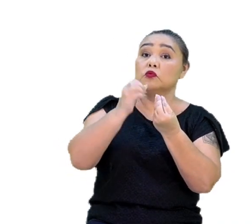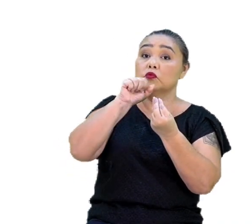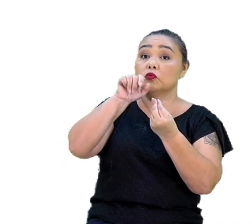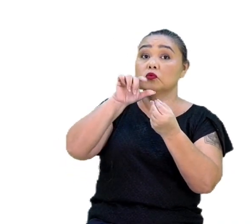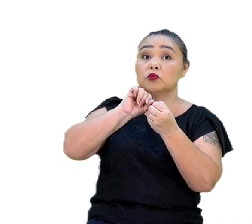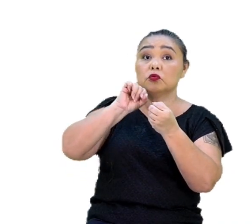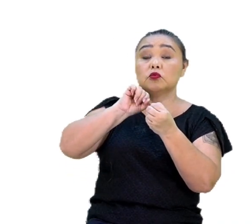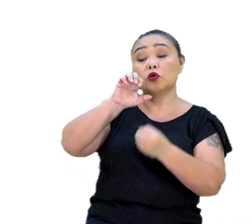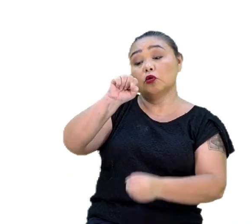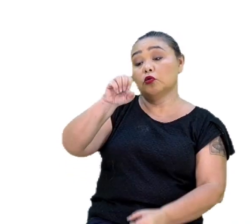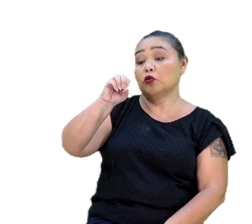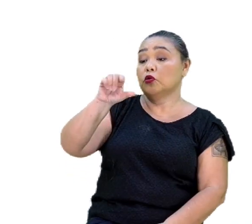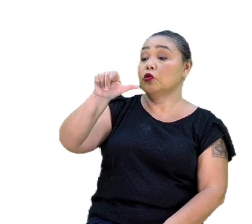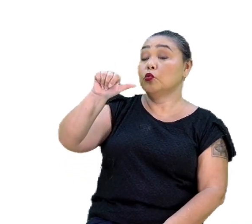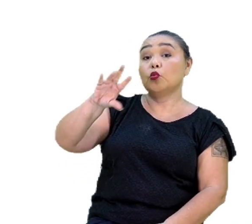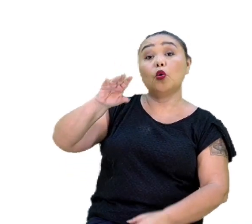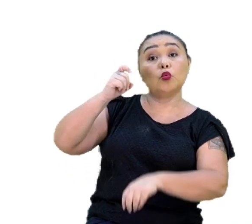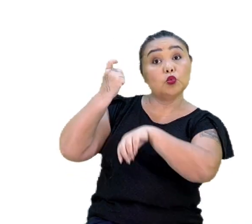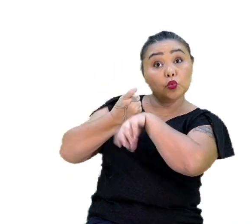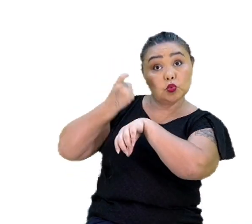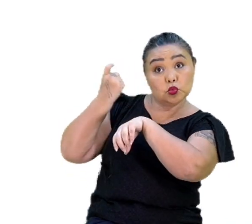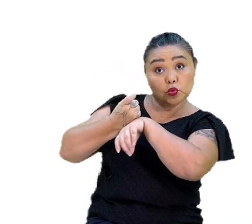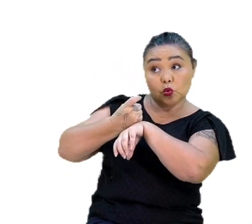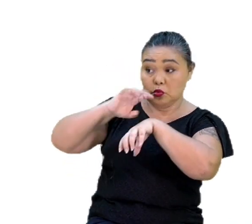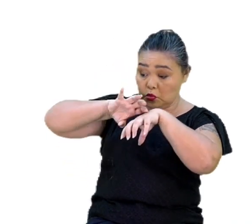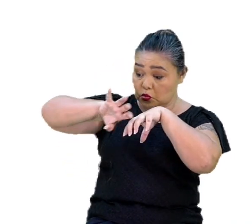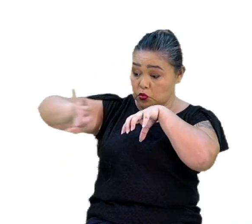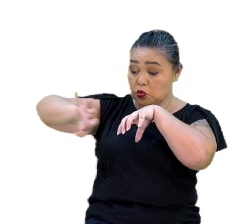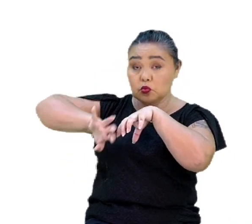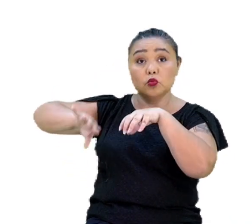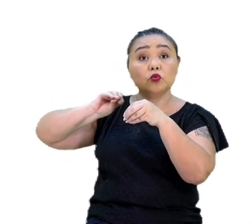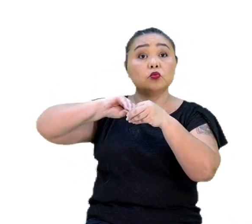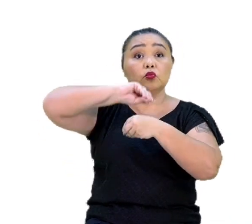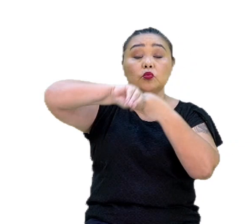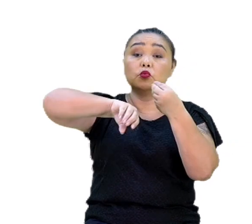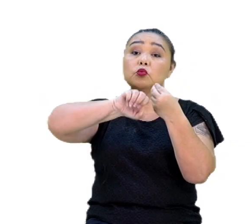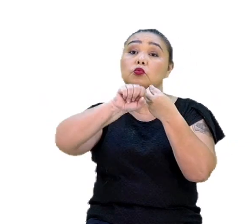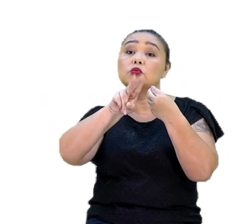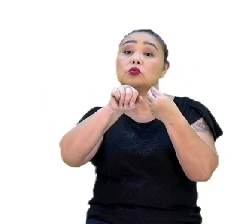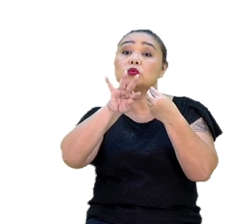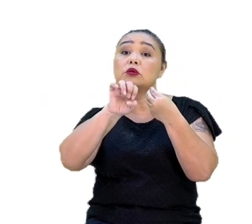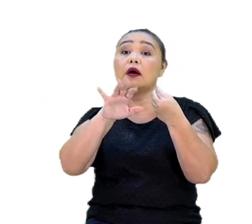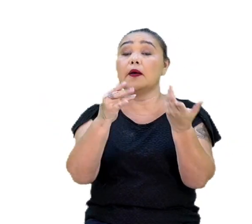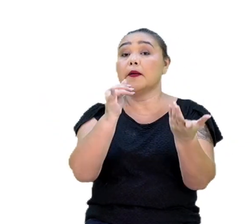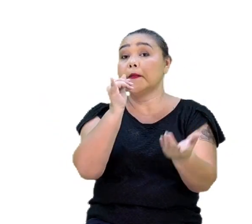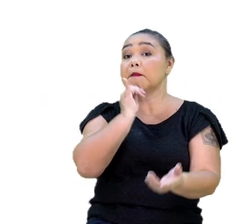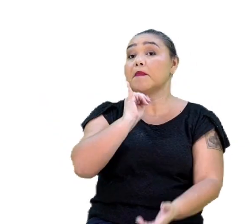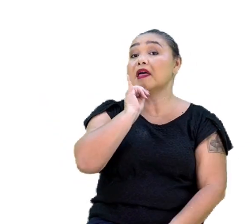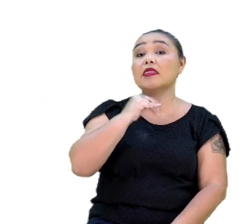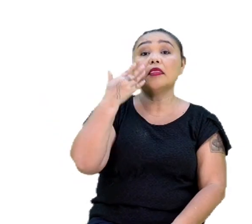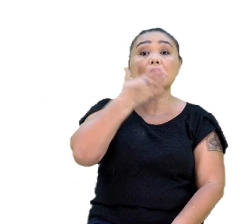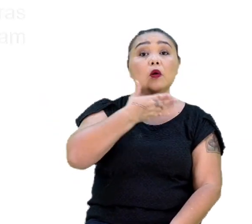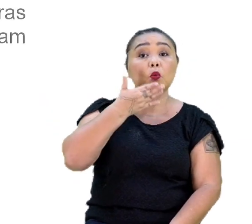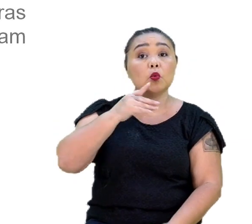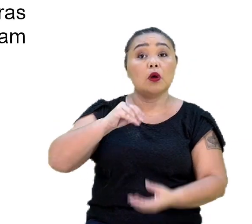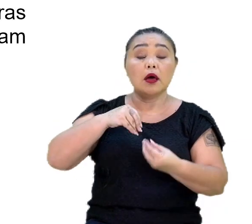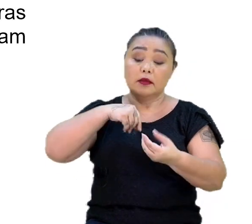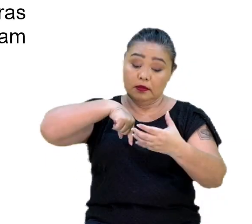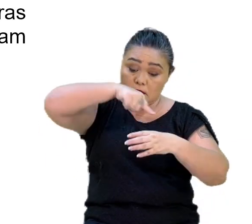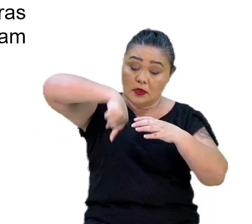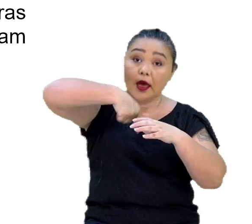soluto, um sólido, que foi dissolvido em um solvente, como o exemplo do açúcar dissolvido na